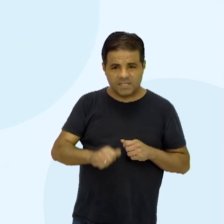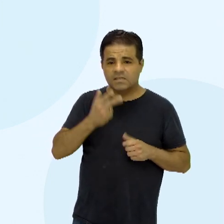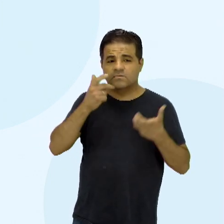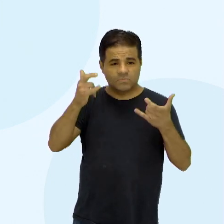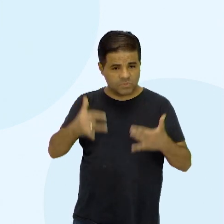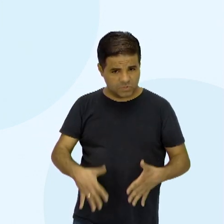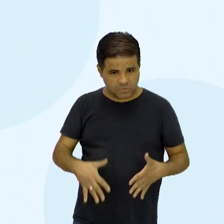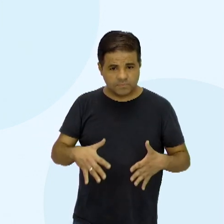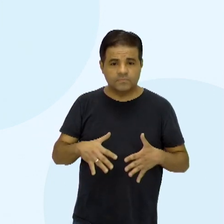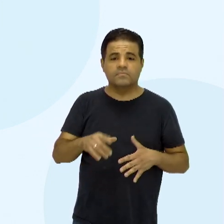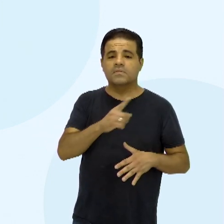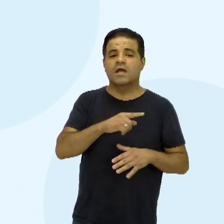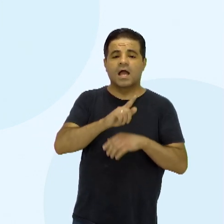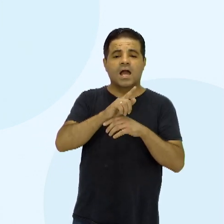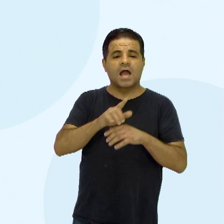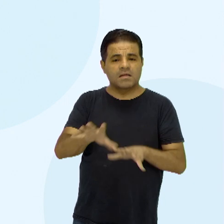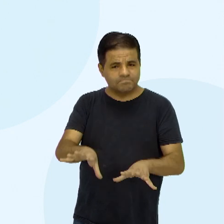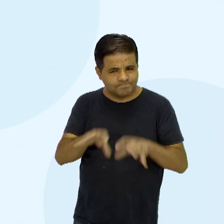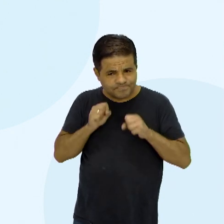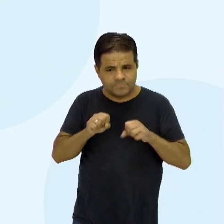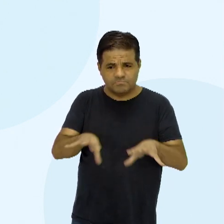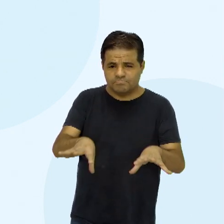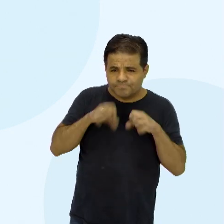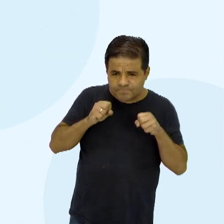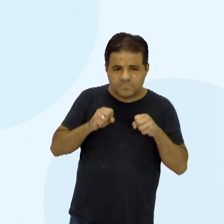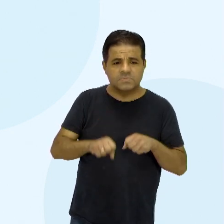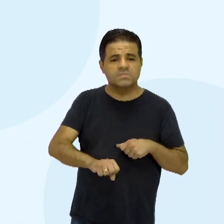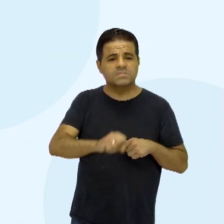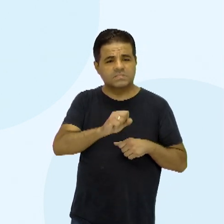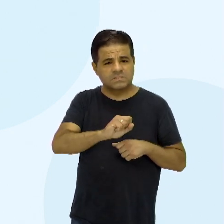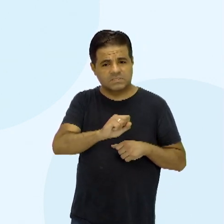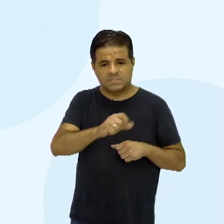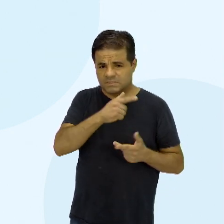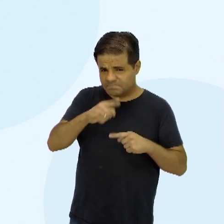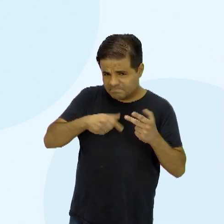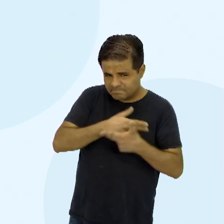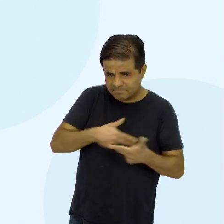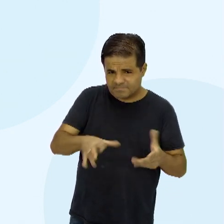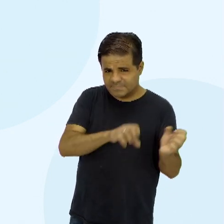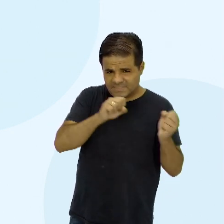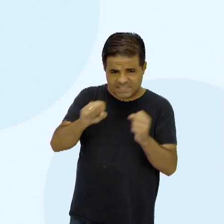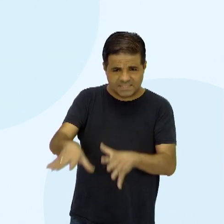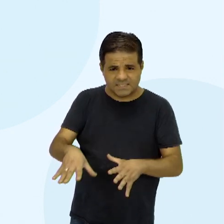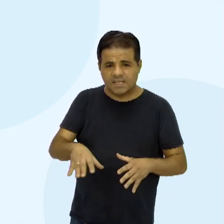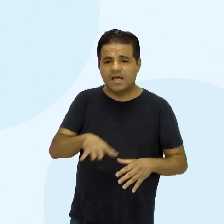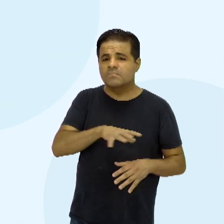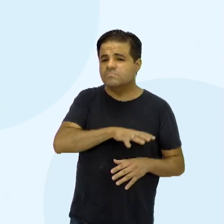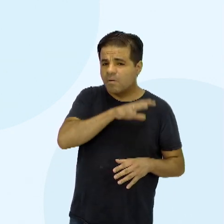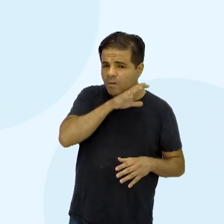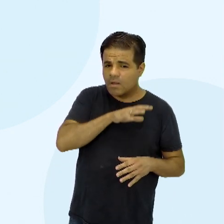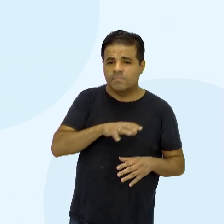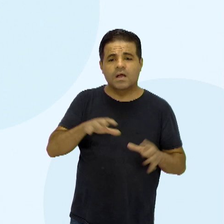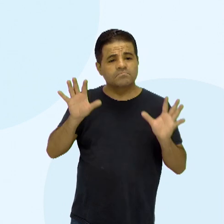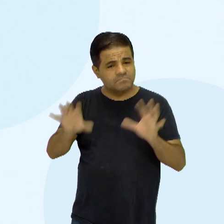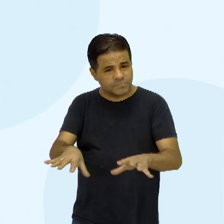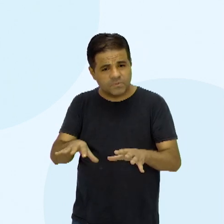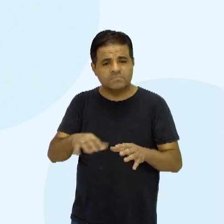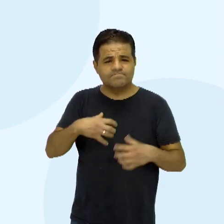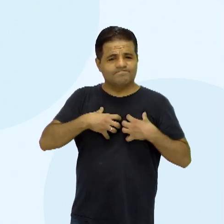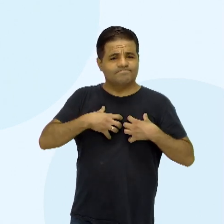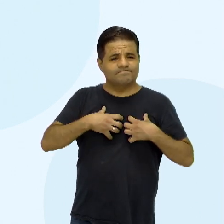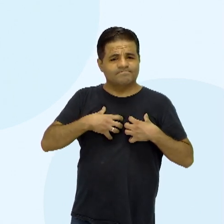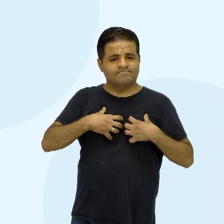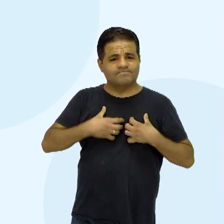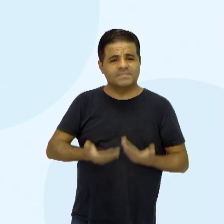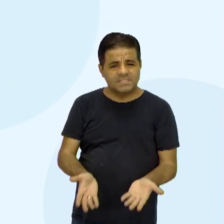ingestão desses resíduos provenientes desse descarte pelos animais marinhos provoca a sensação